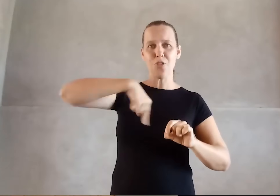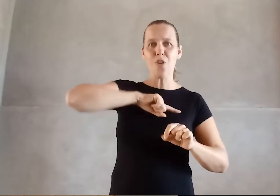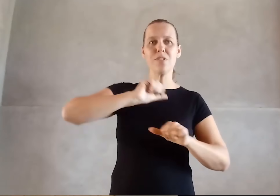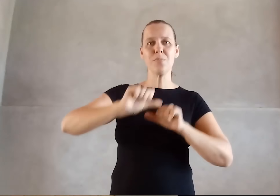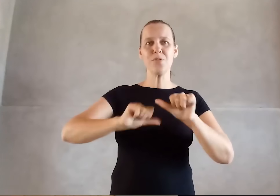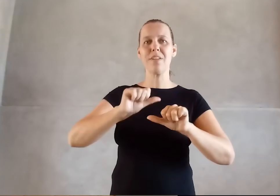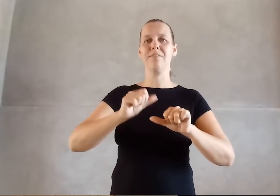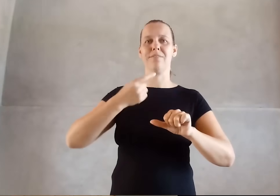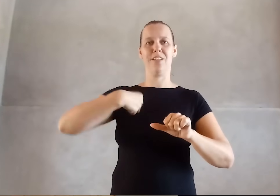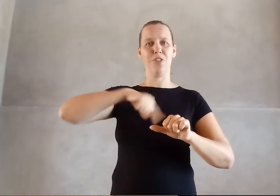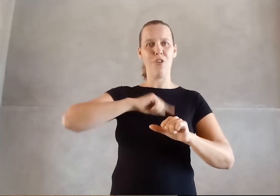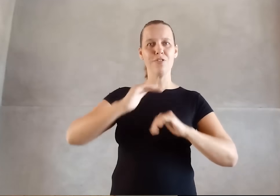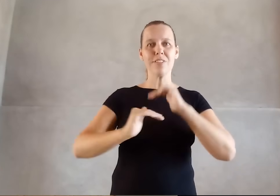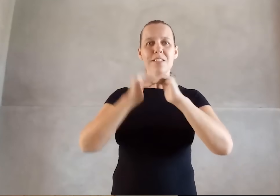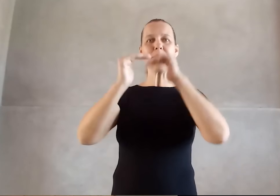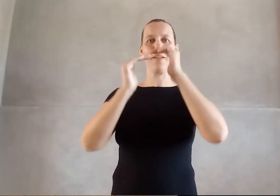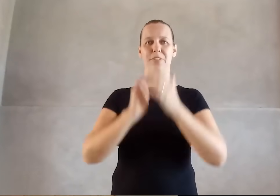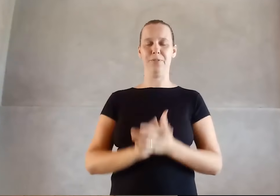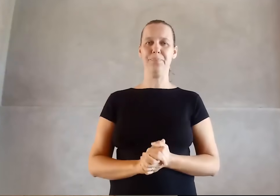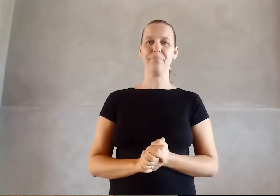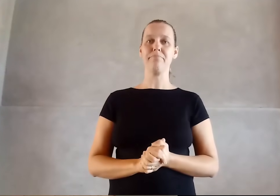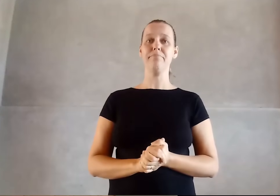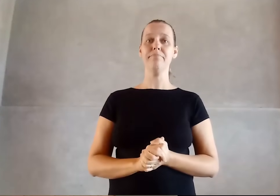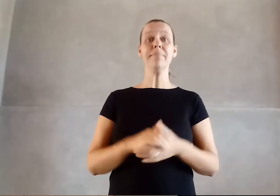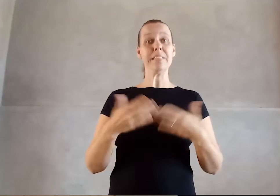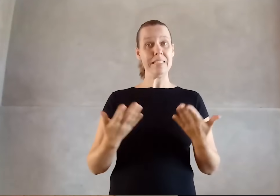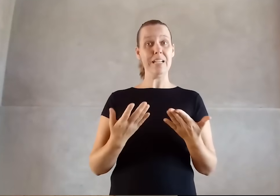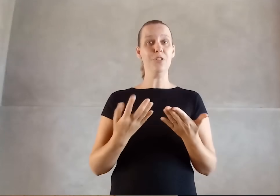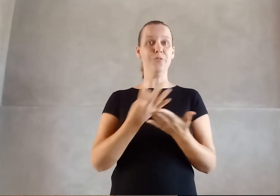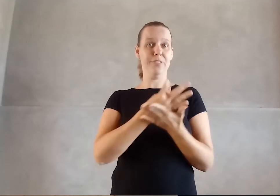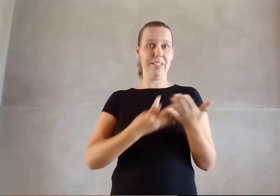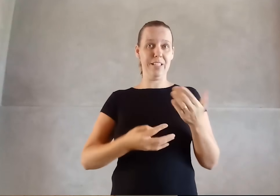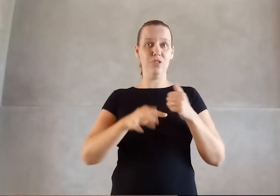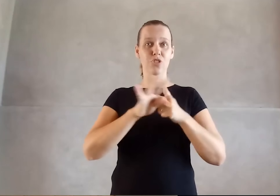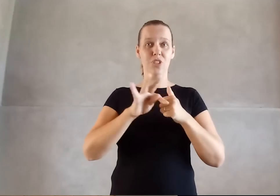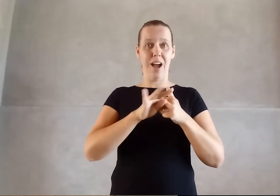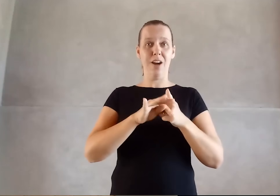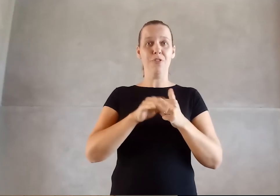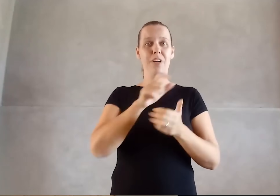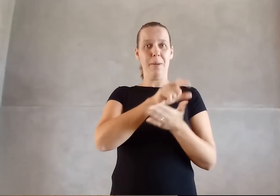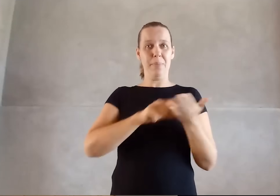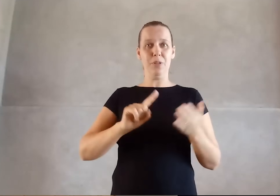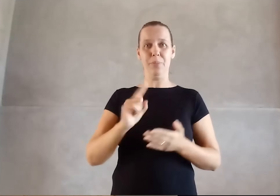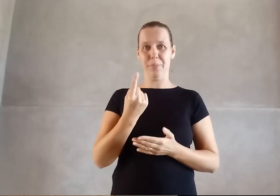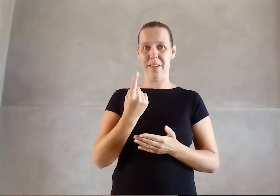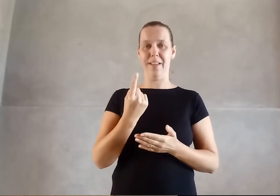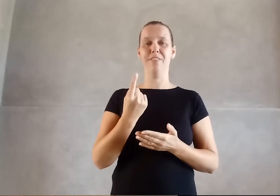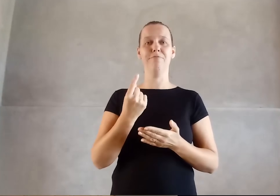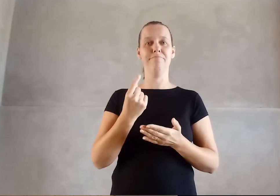alcançar o propósito para o qual nós já vimos a semana passada, que é a sua transformação, a minha, o nosso